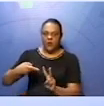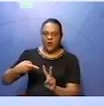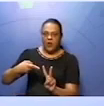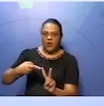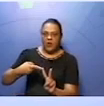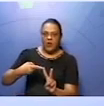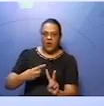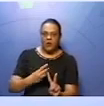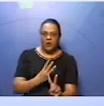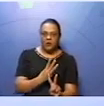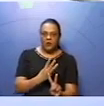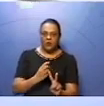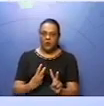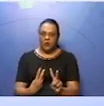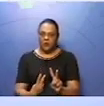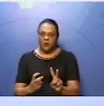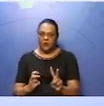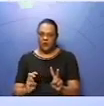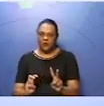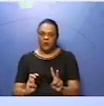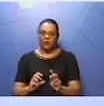de 25.